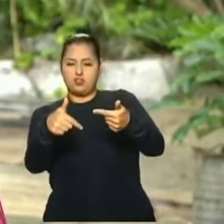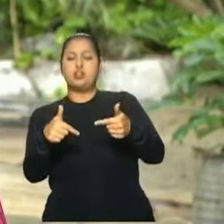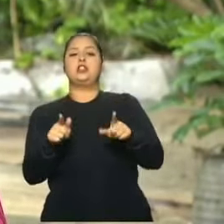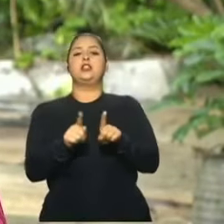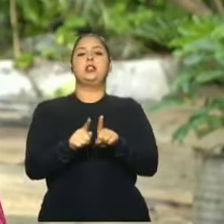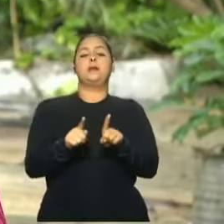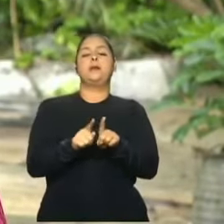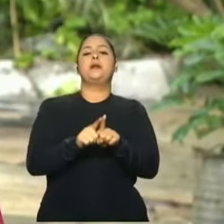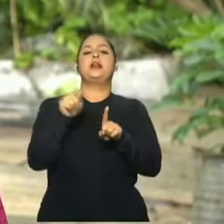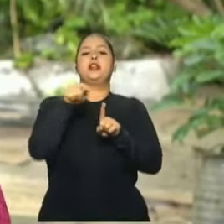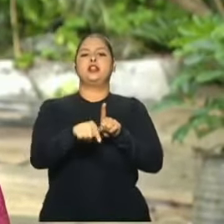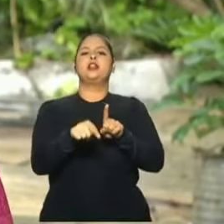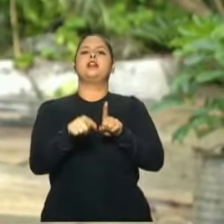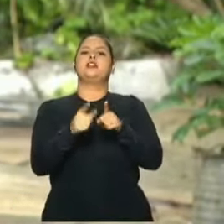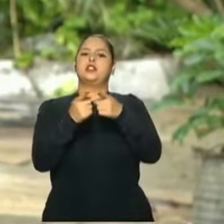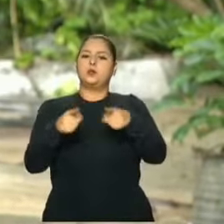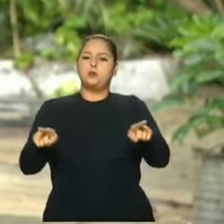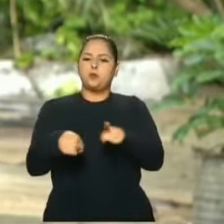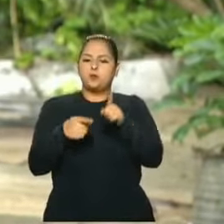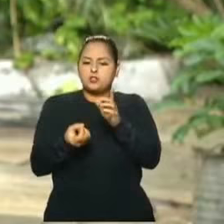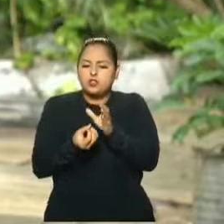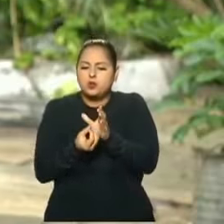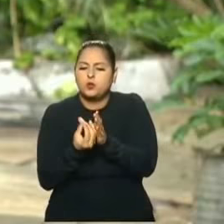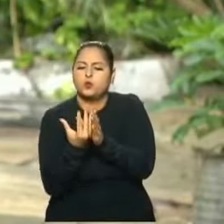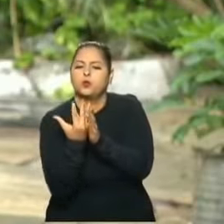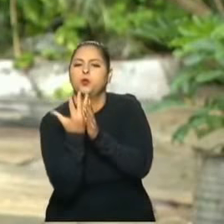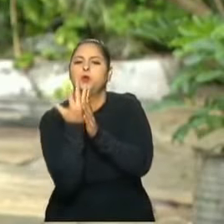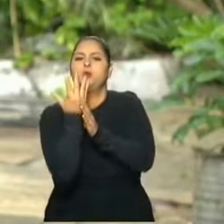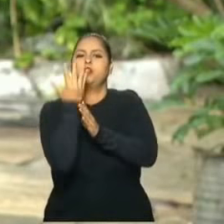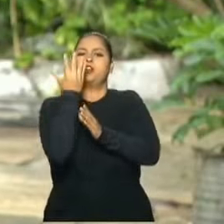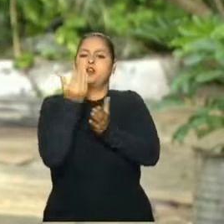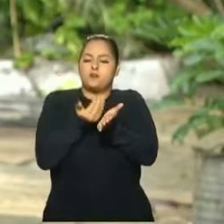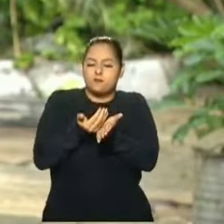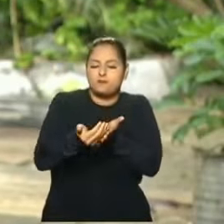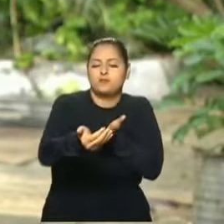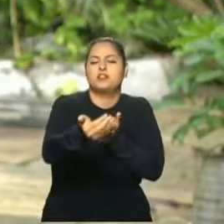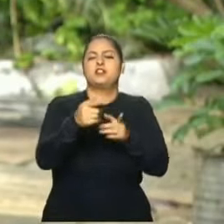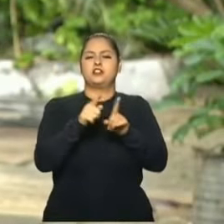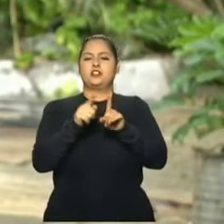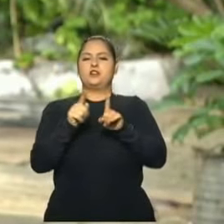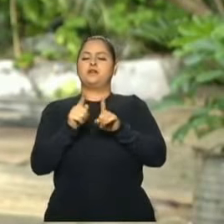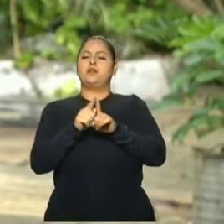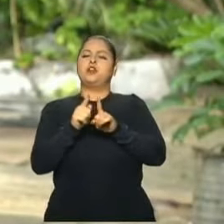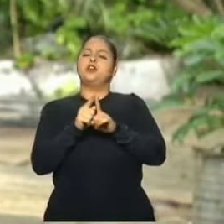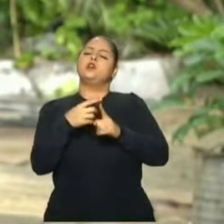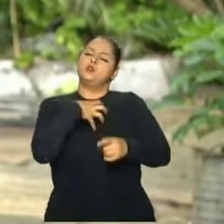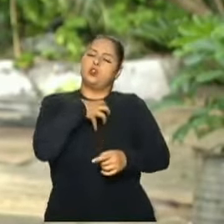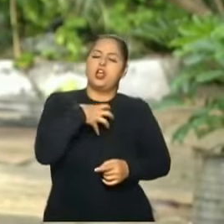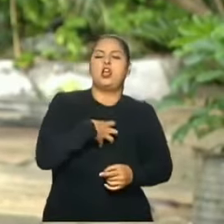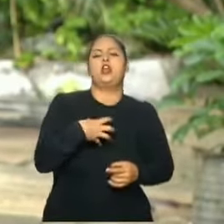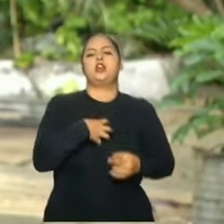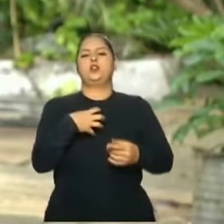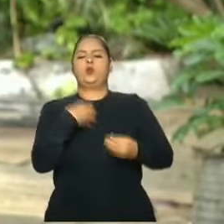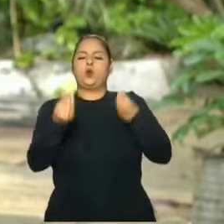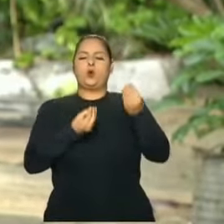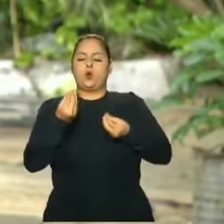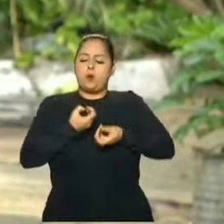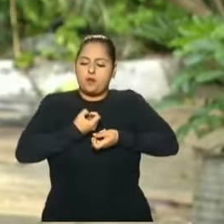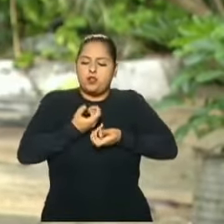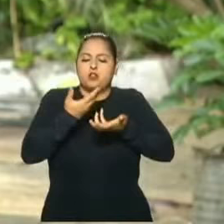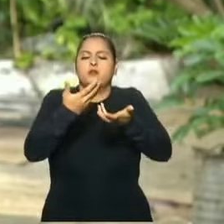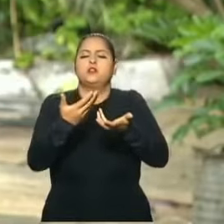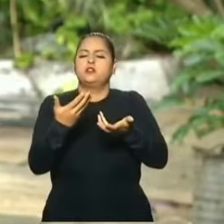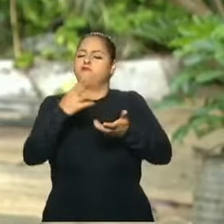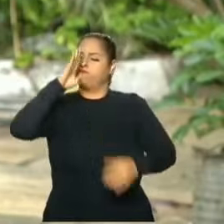e dessa composição que está nascendo. Então, a interpretação é fundamental para que a composição, de